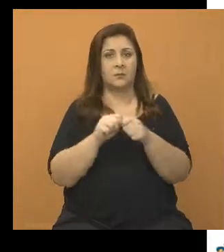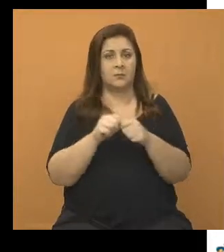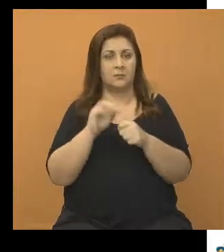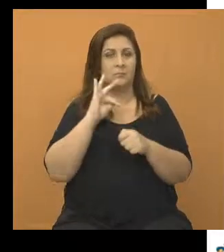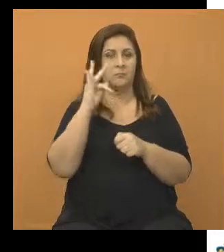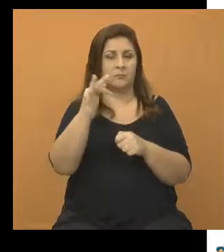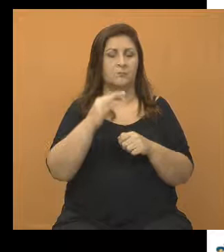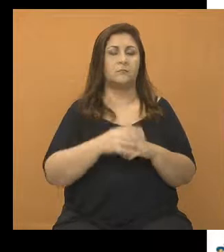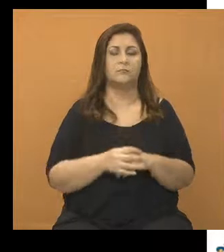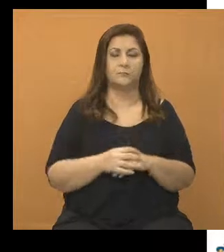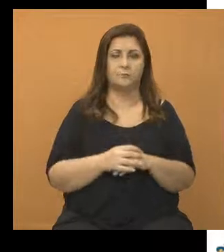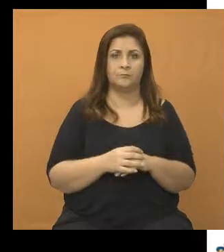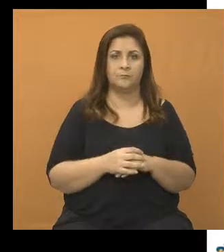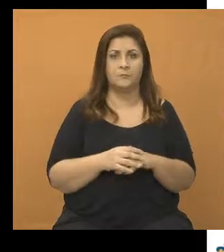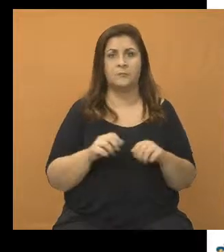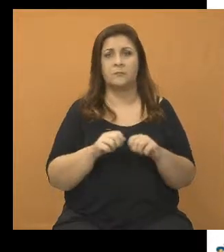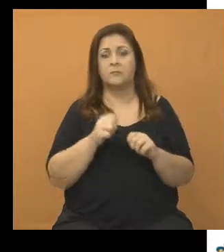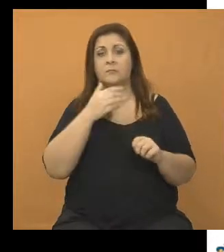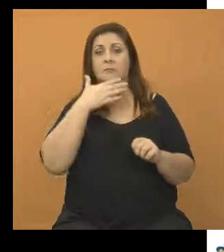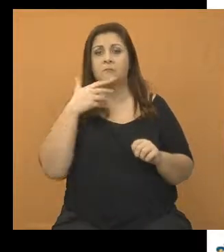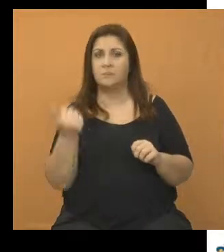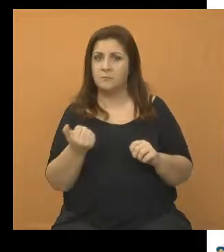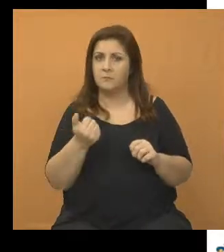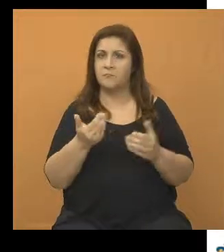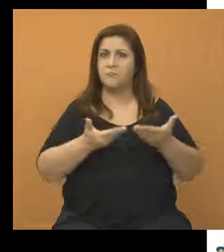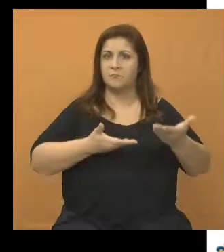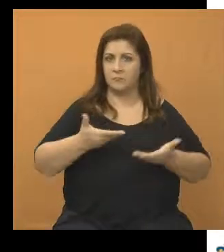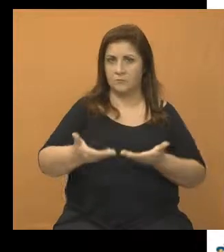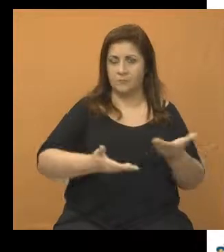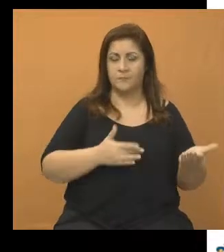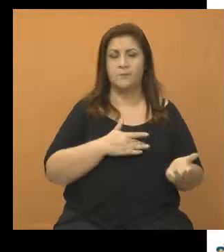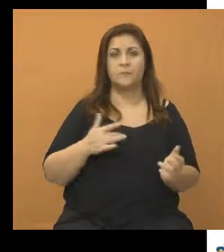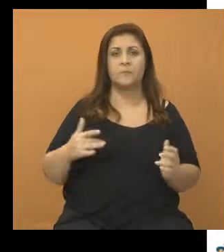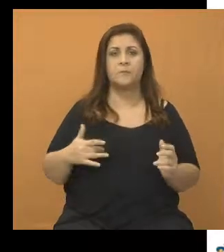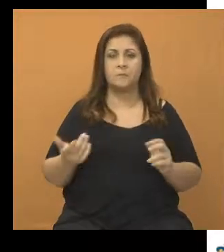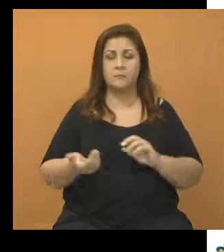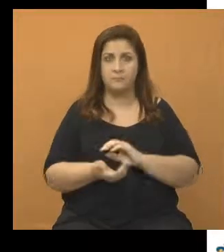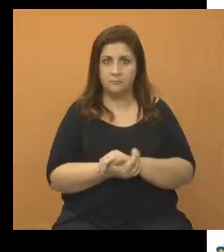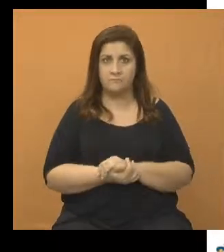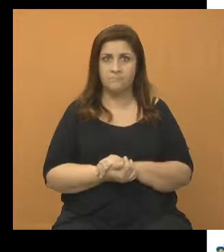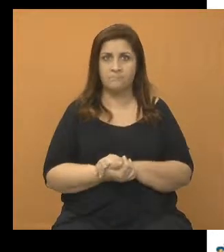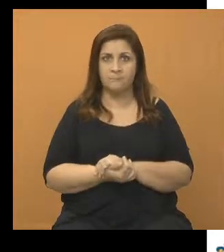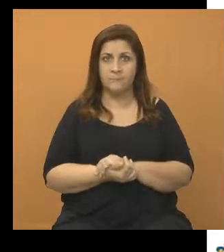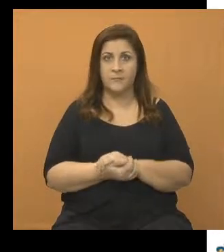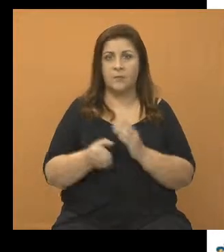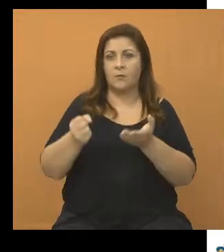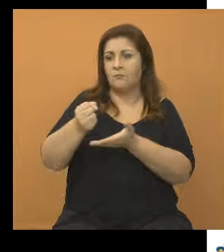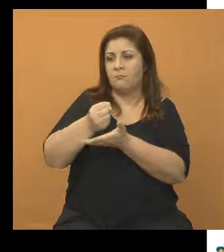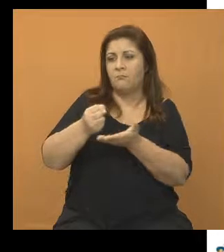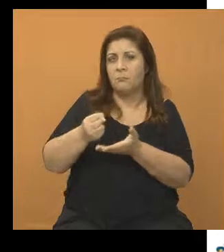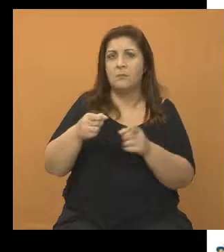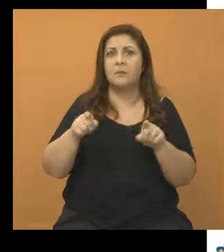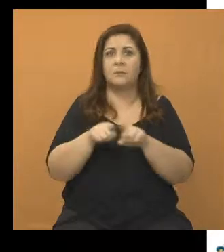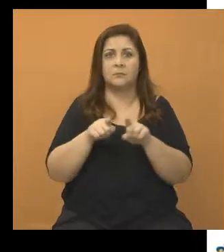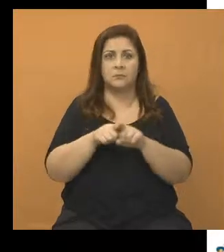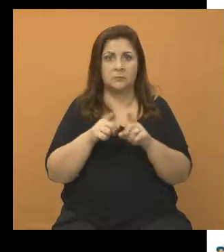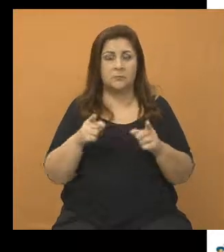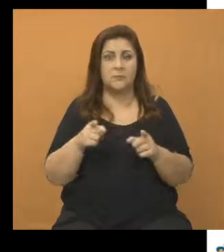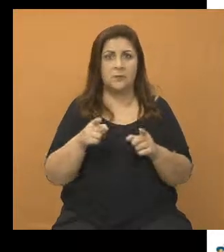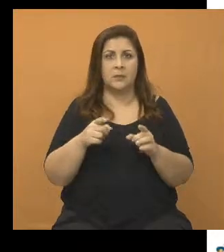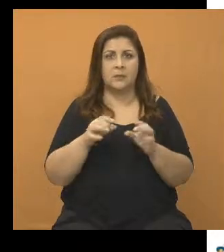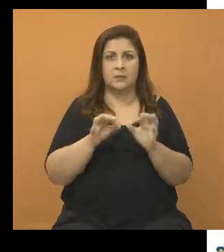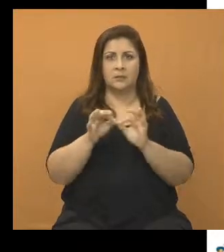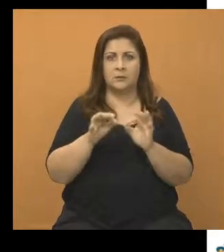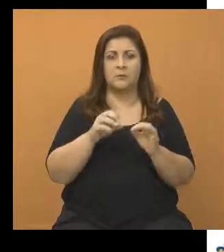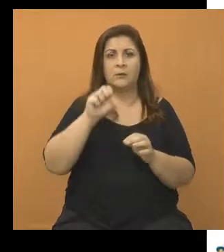2019, a melhoria da qualidade dos serviços de saúde, né, tanto na atenção básica quanto nas OS, que estão